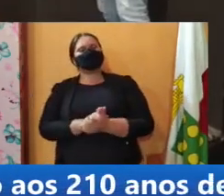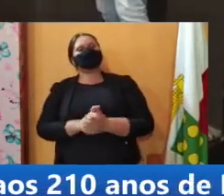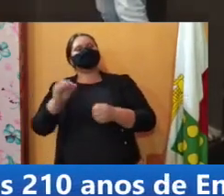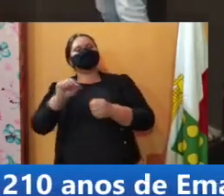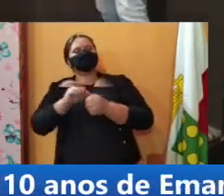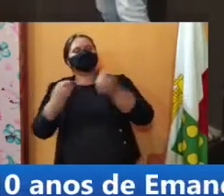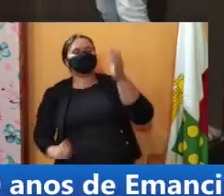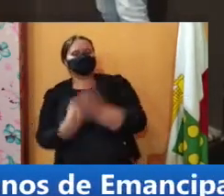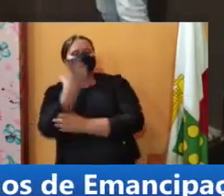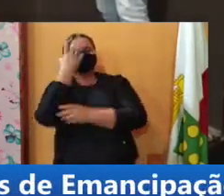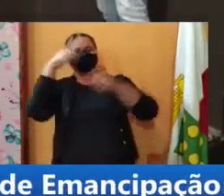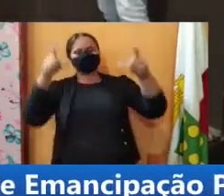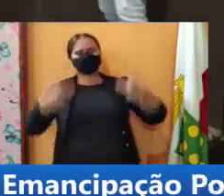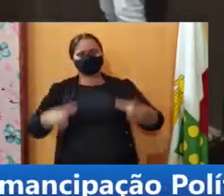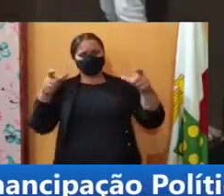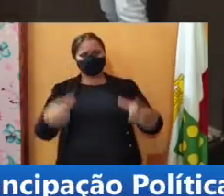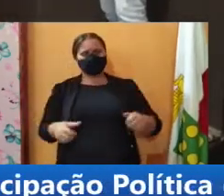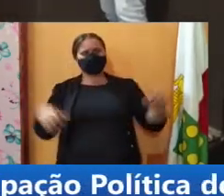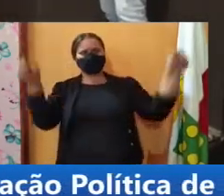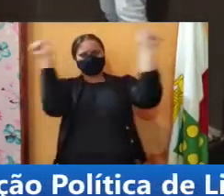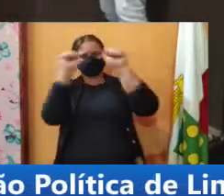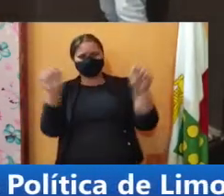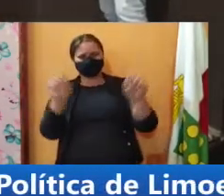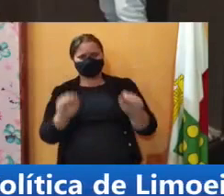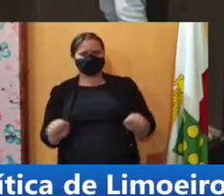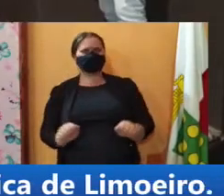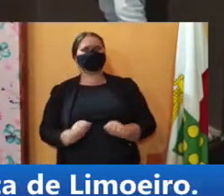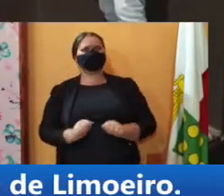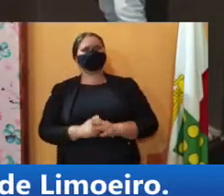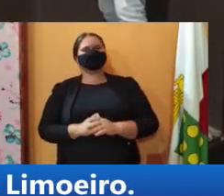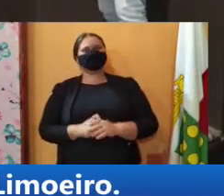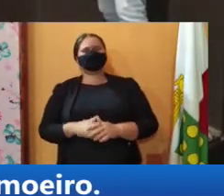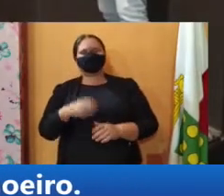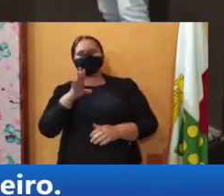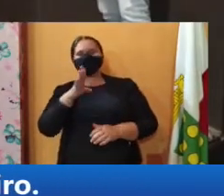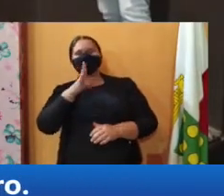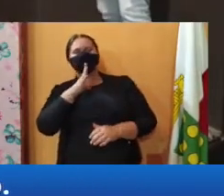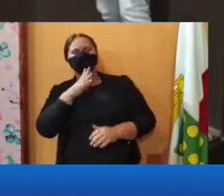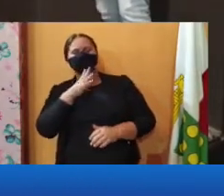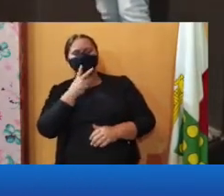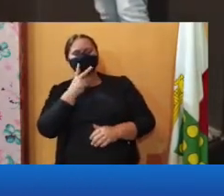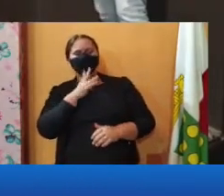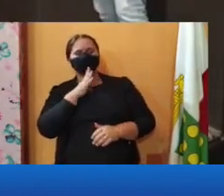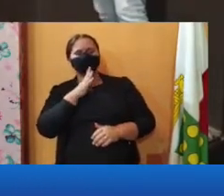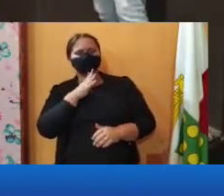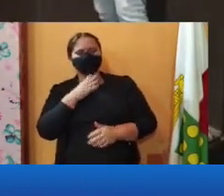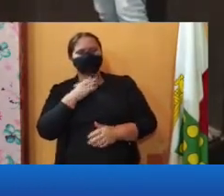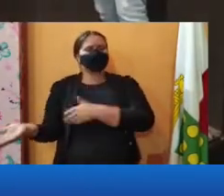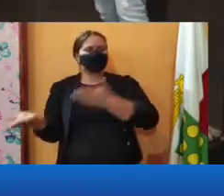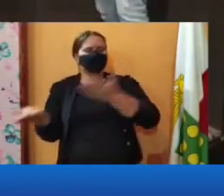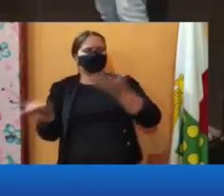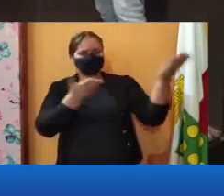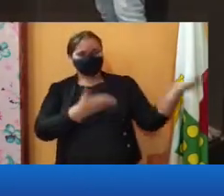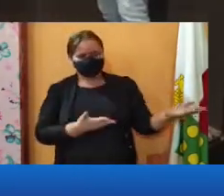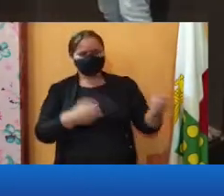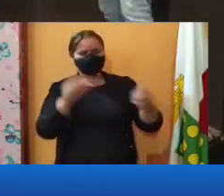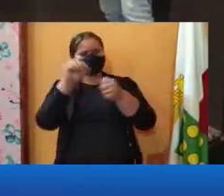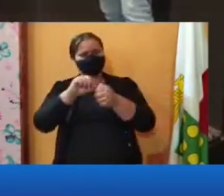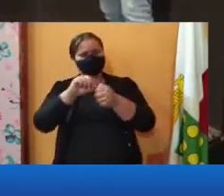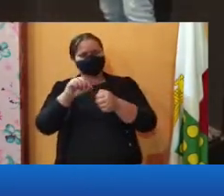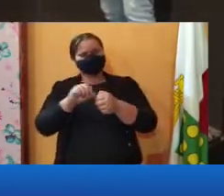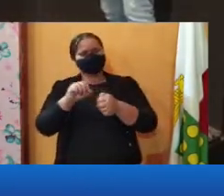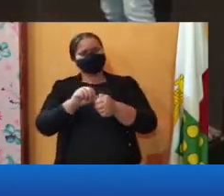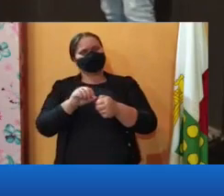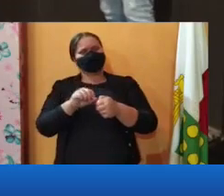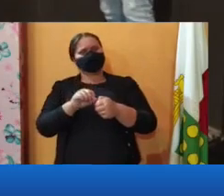Criações Galpão das Artes. Tá? É a cara dele, né, Fábio? Então, parceiro, eu quero te convidar para fazer